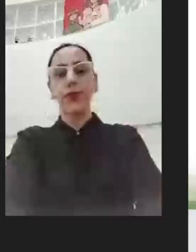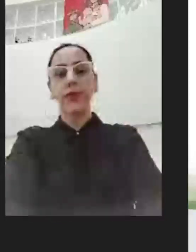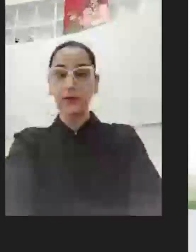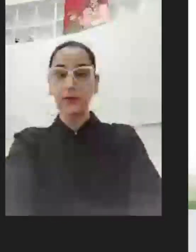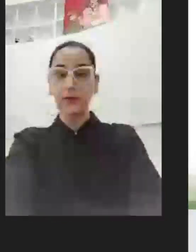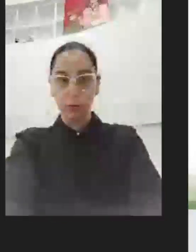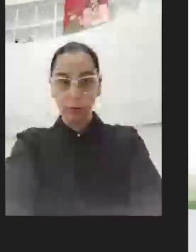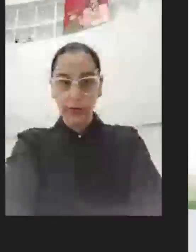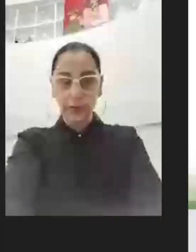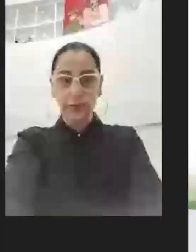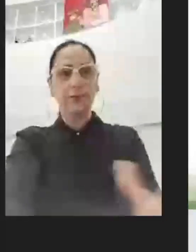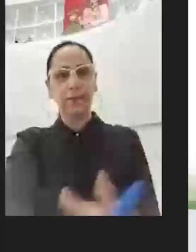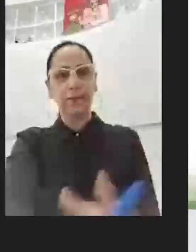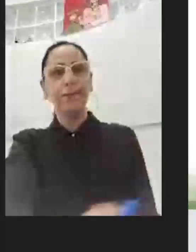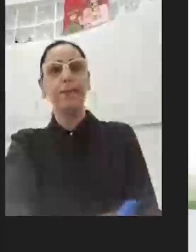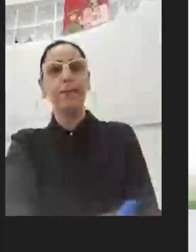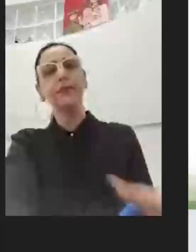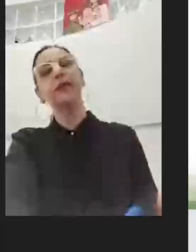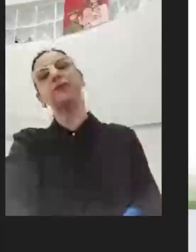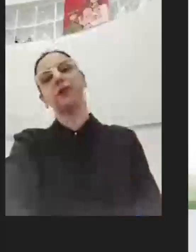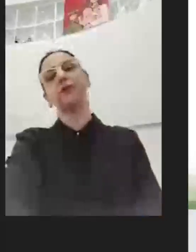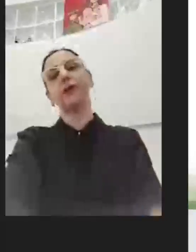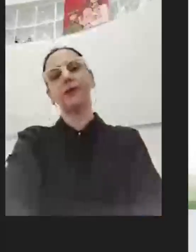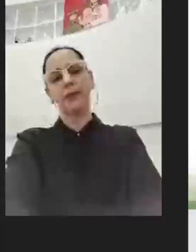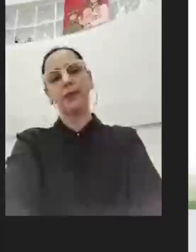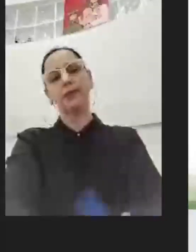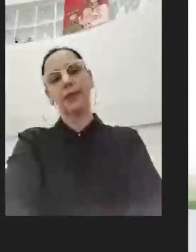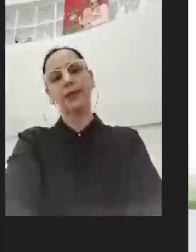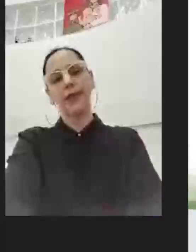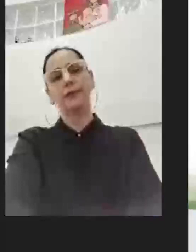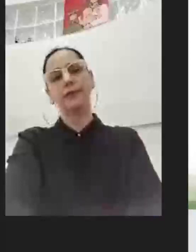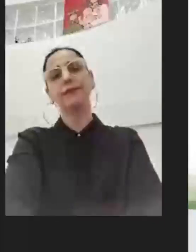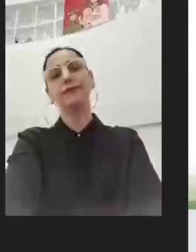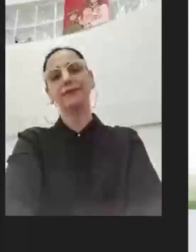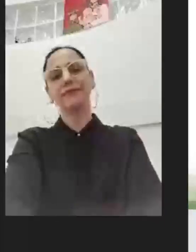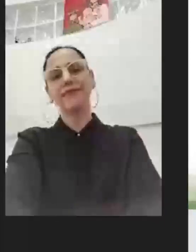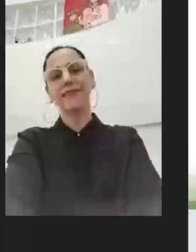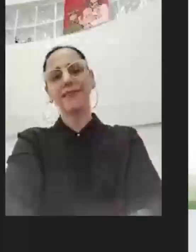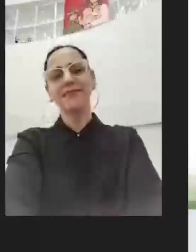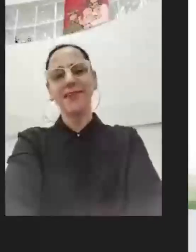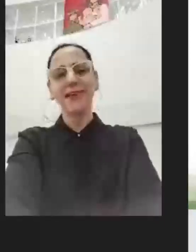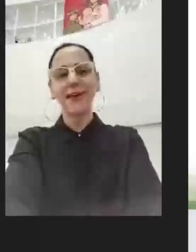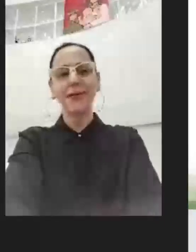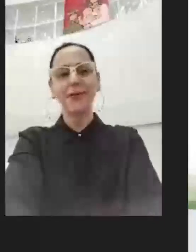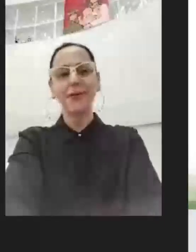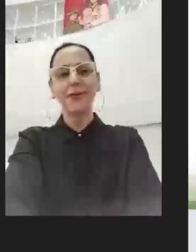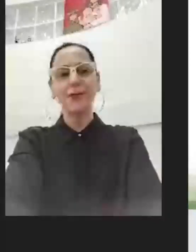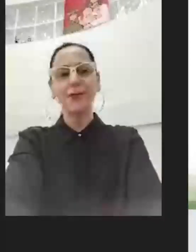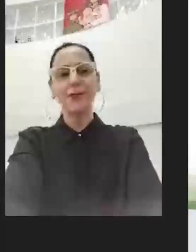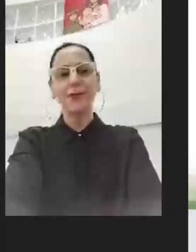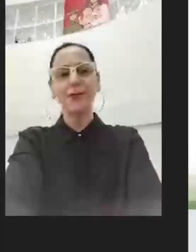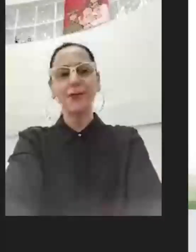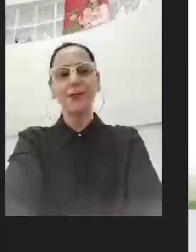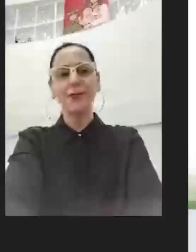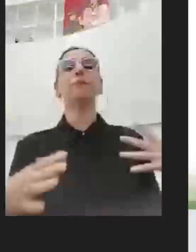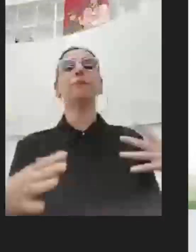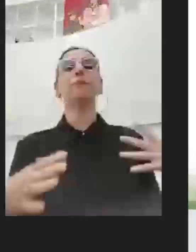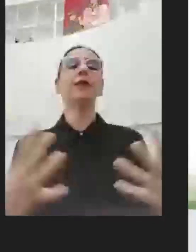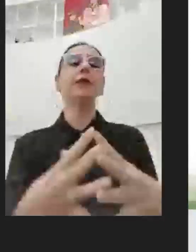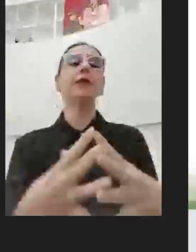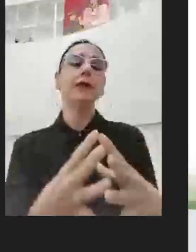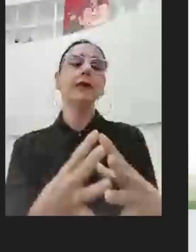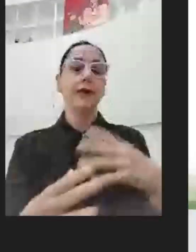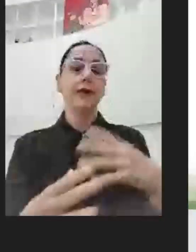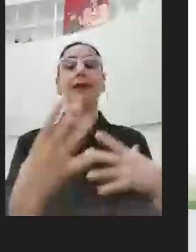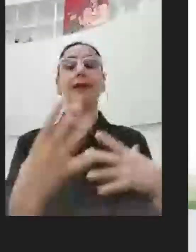a buscar políticas públicas para proteger o aleitamento materno. Isso é legal. E aí